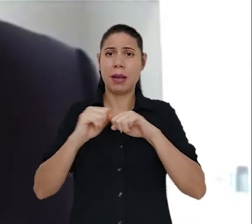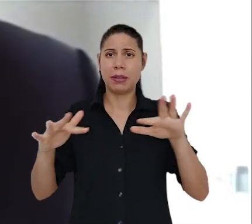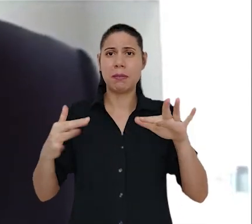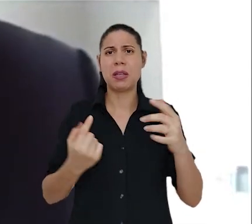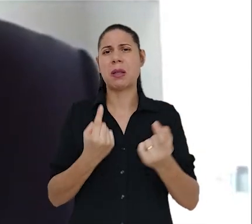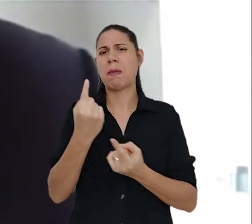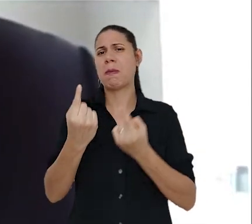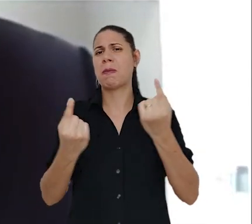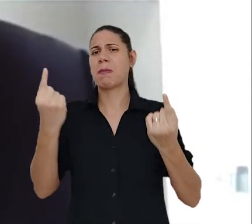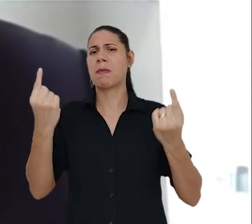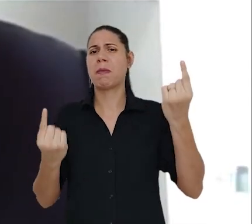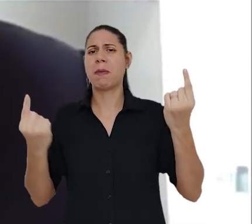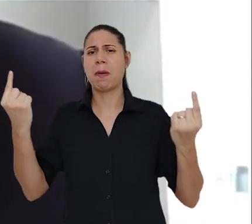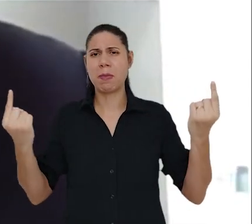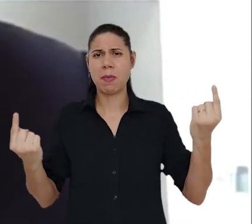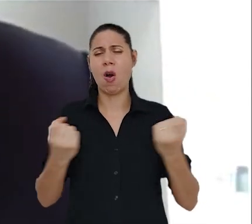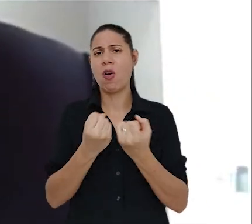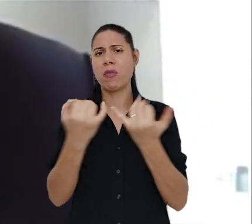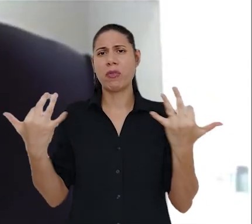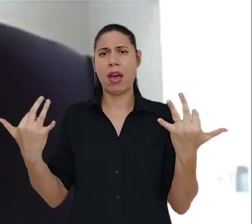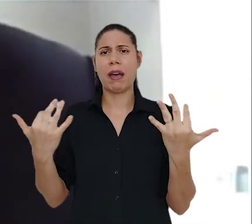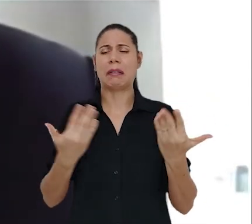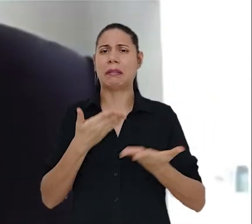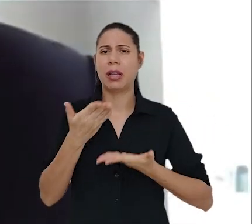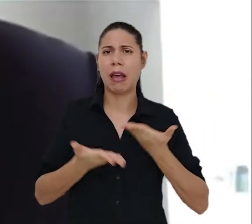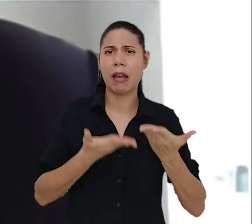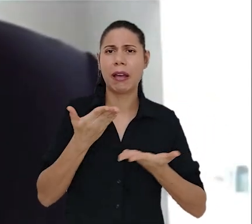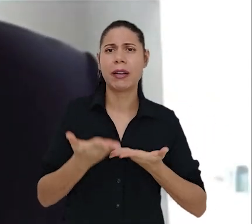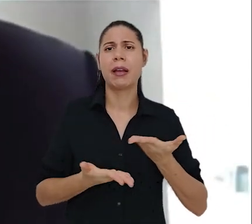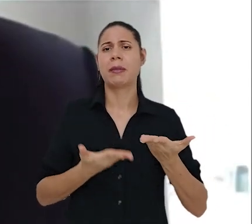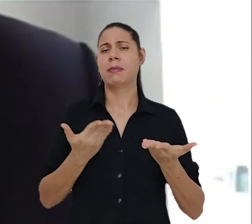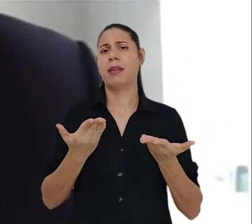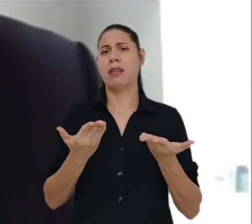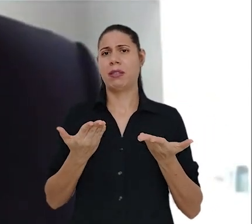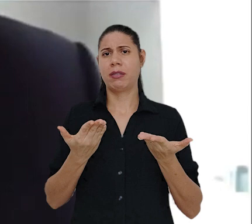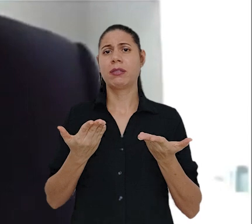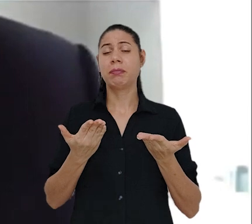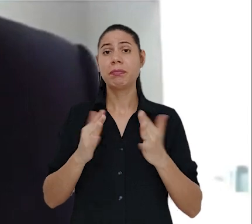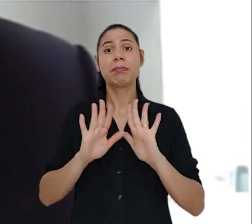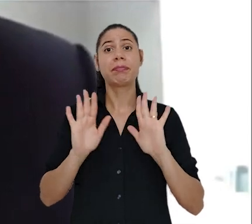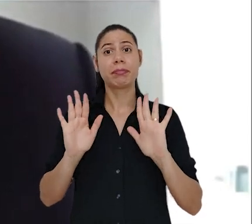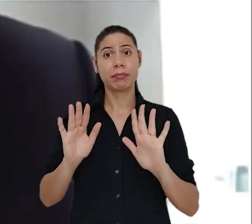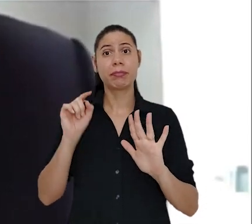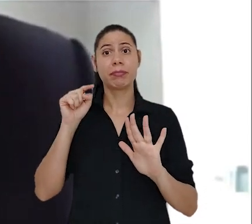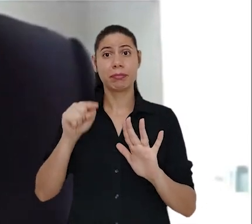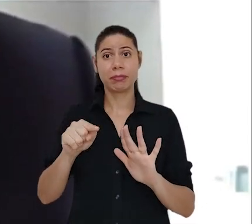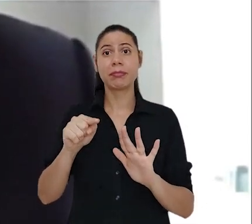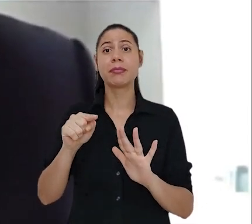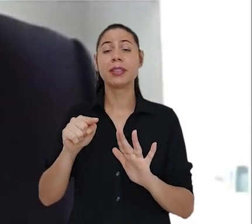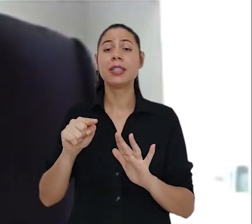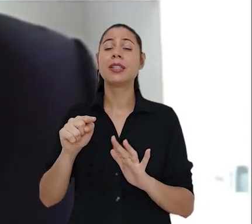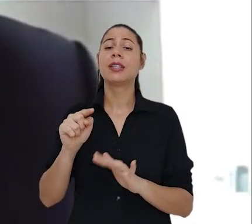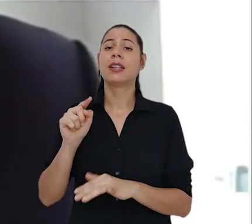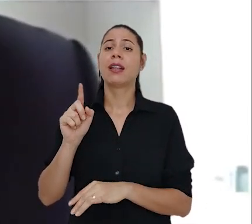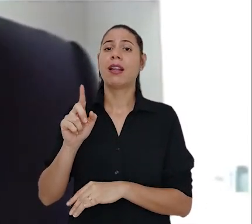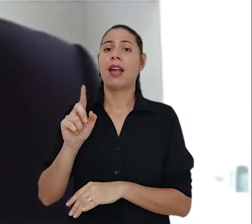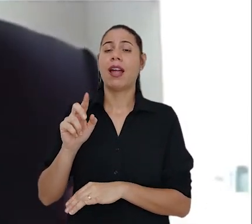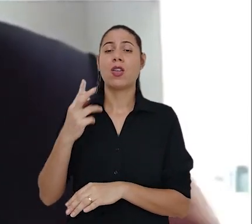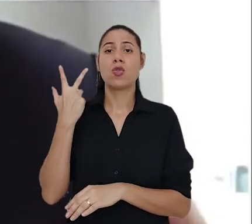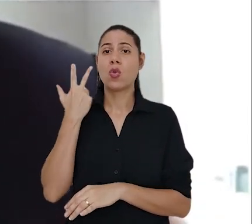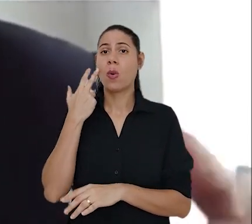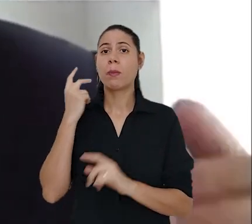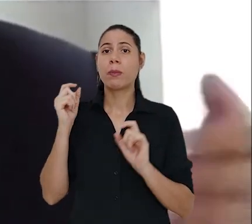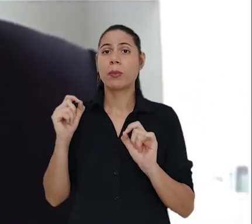alguns episódios que suscitaram esse tipo de tratamento. Enfim, esse tipo de circunstância